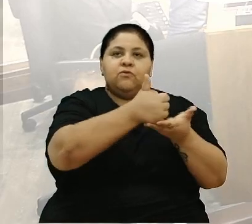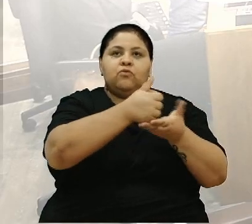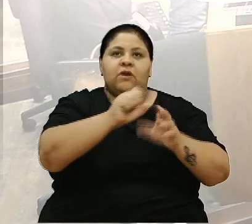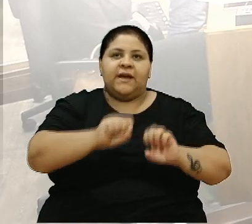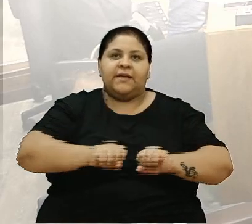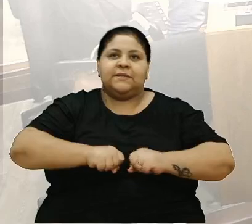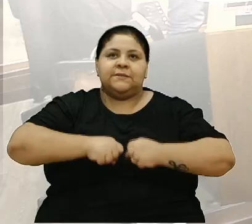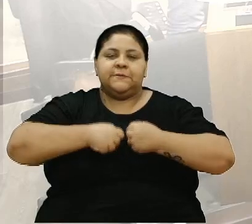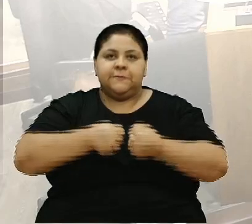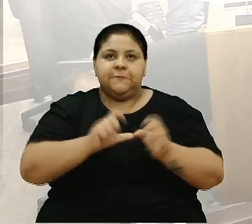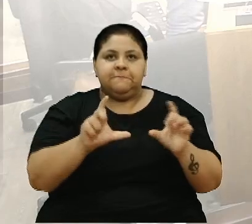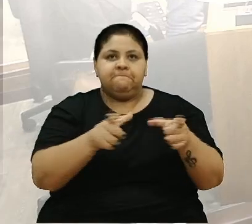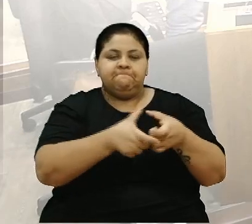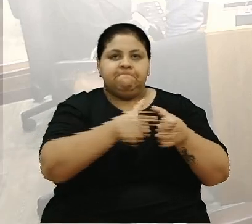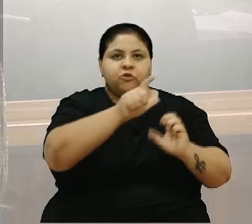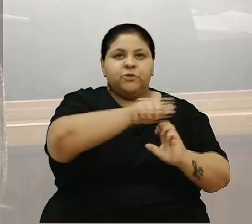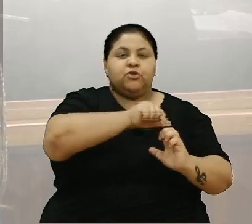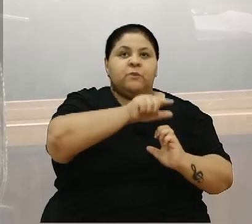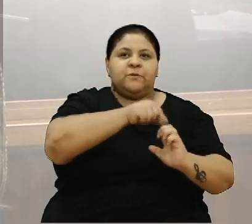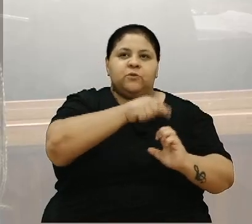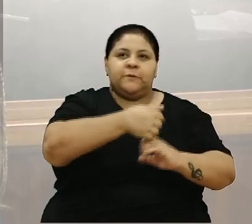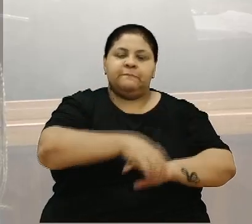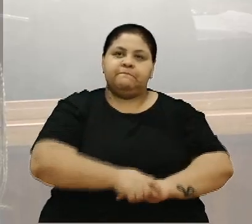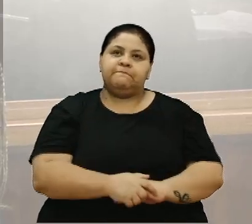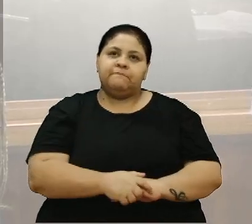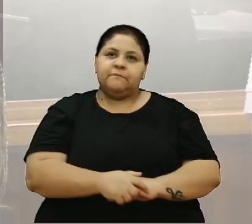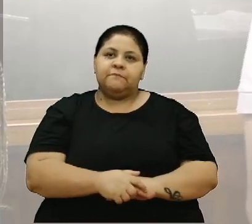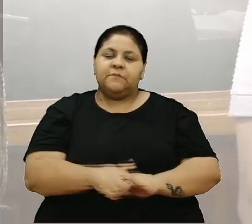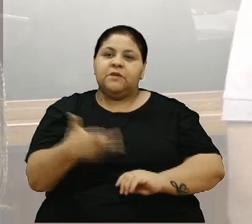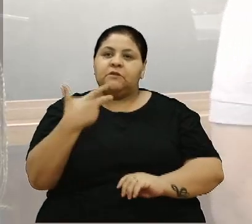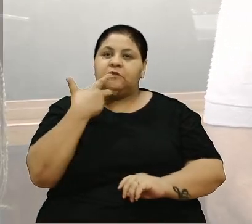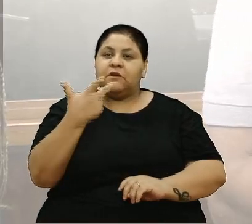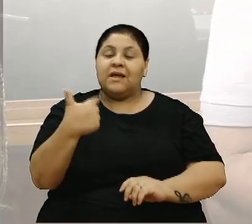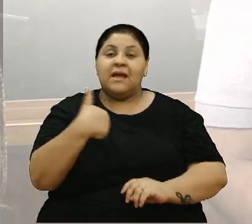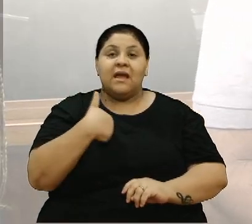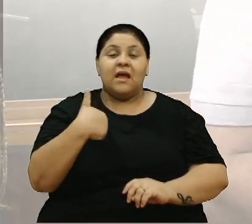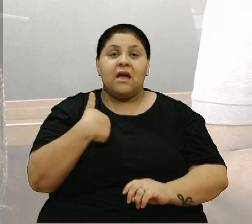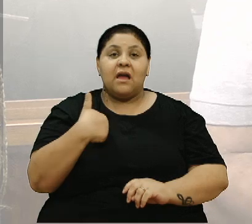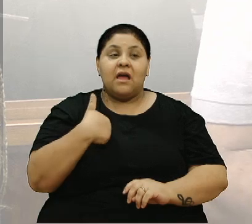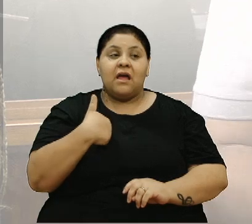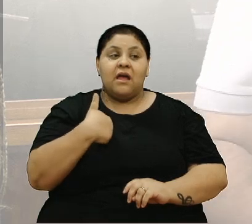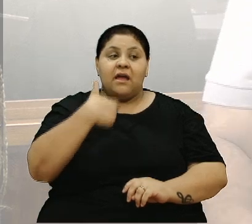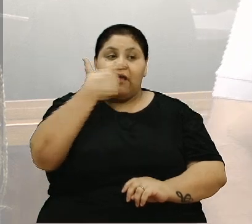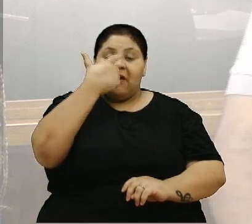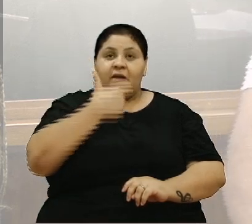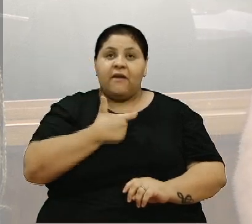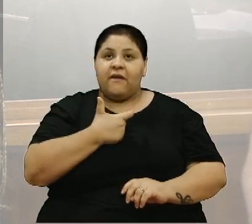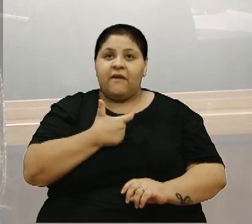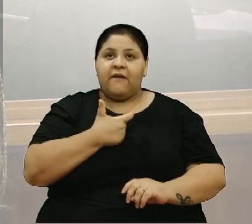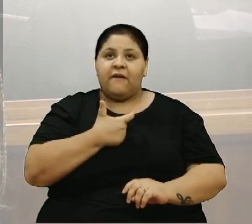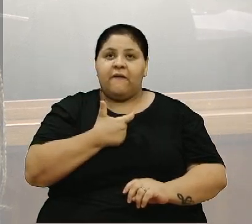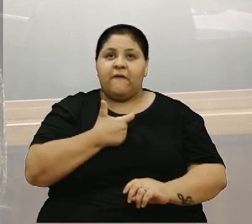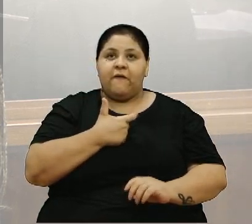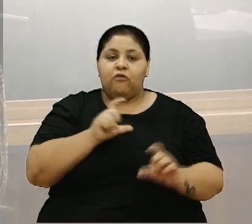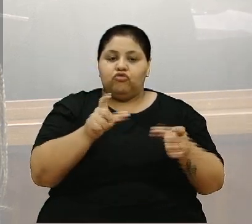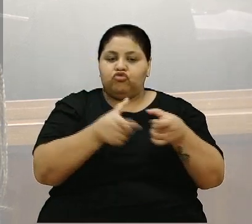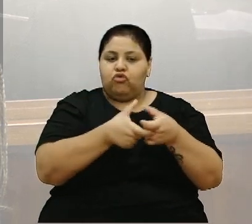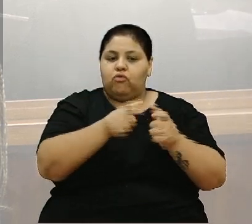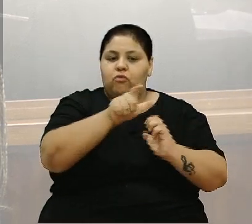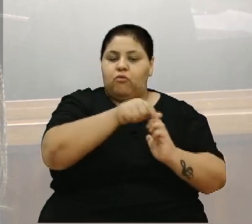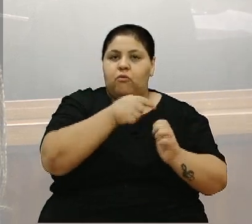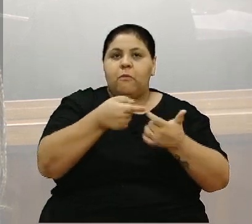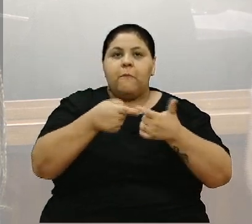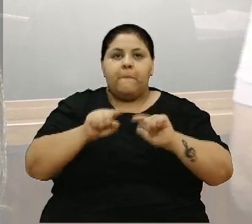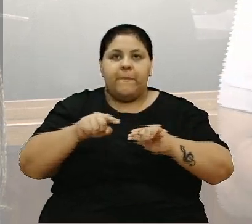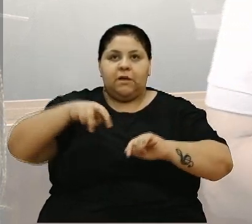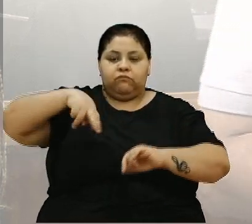às Micro e Pequenas Empresas e dizer que eu não sou micro e pequeno empresário, mas